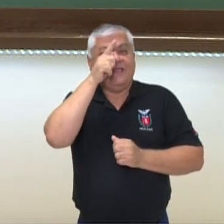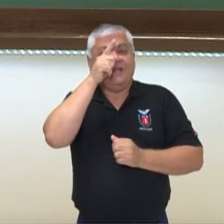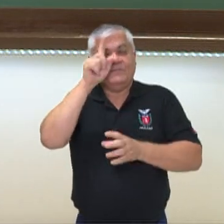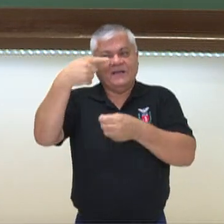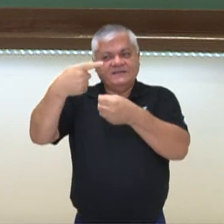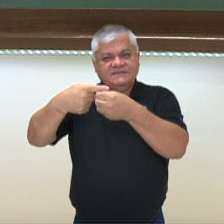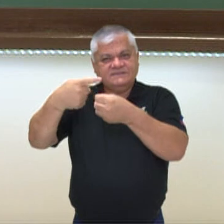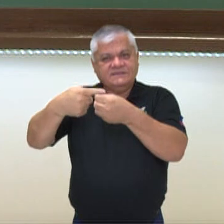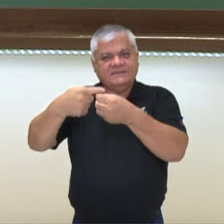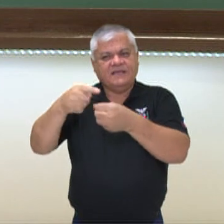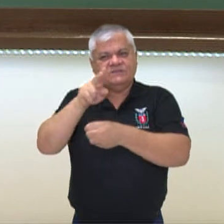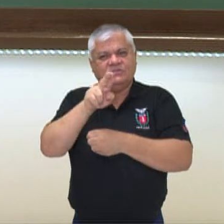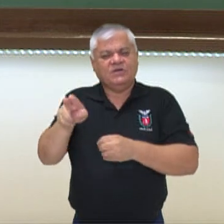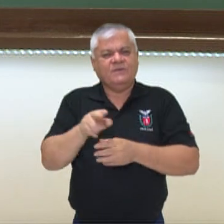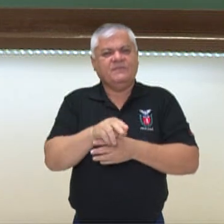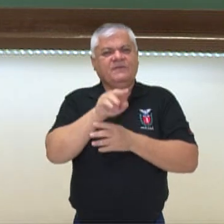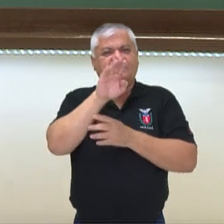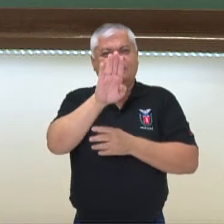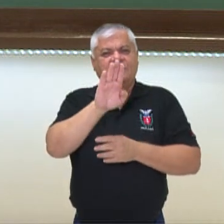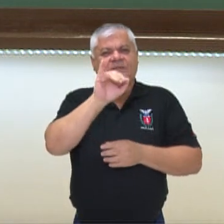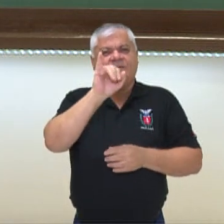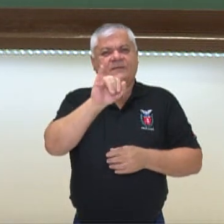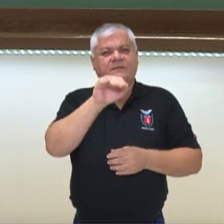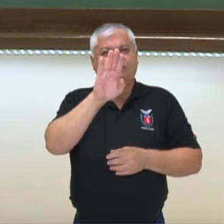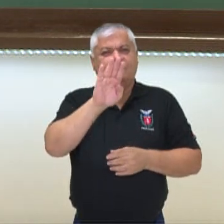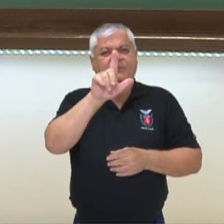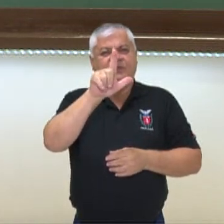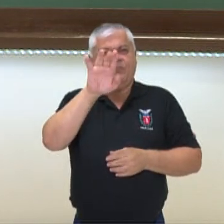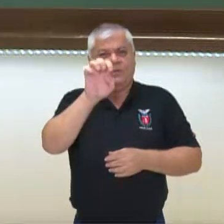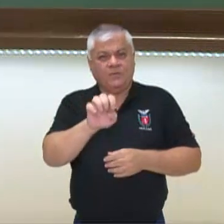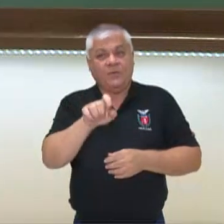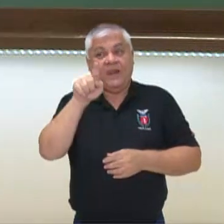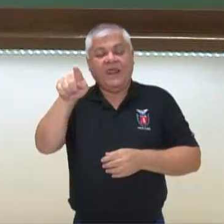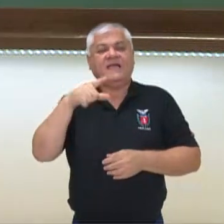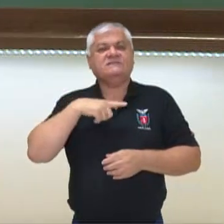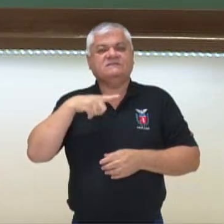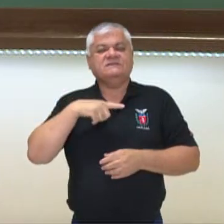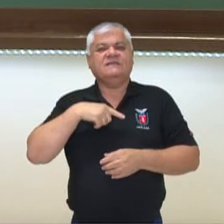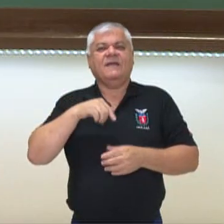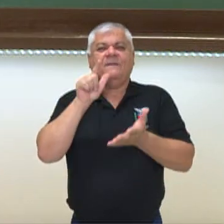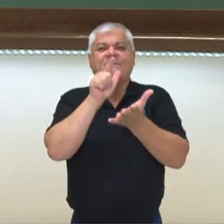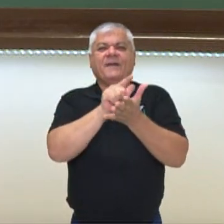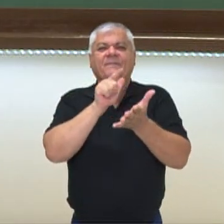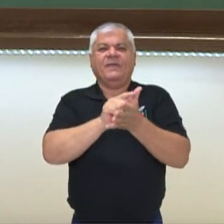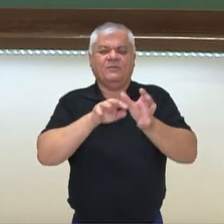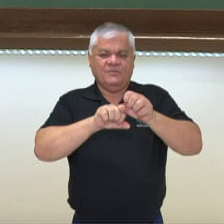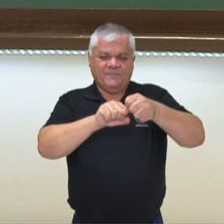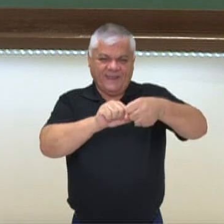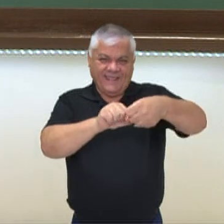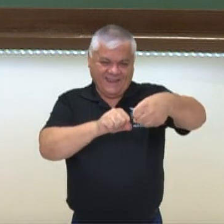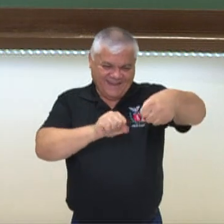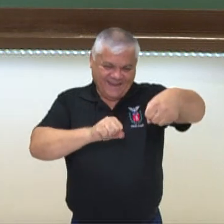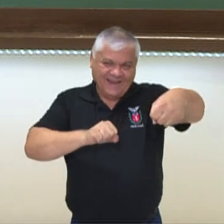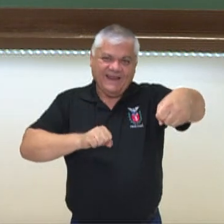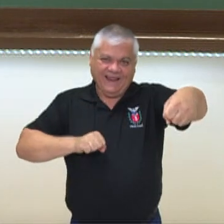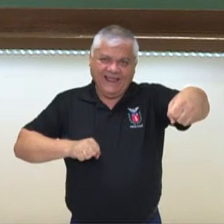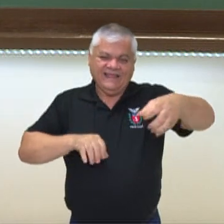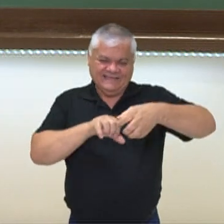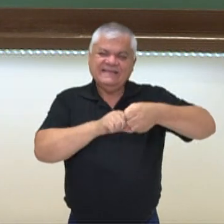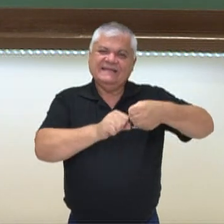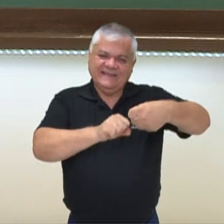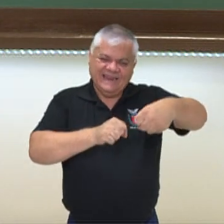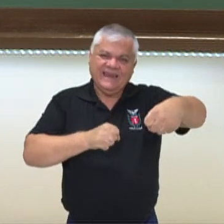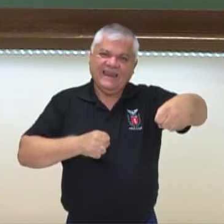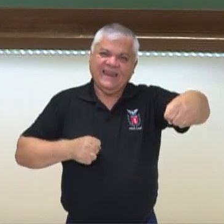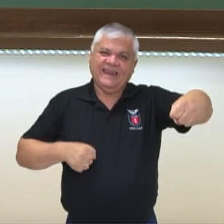cidade chamada Bíbel, que era da onde se produzia o papiro, onde foram feitos os primeiros livros ainda na